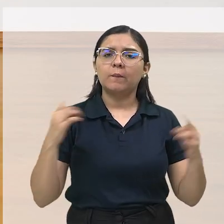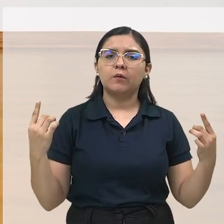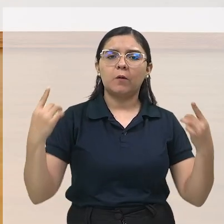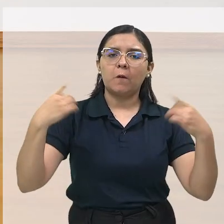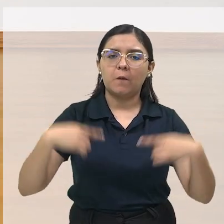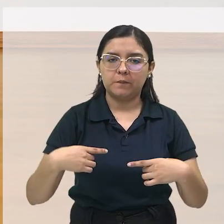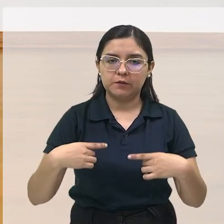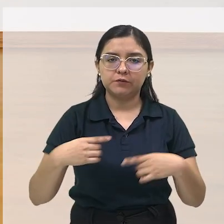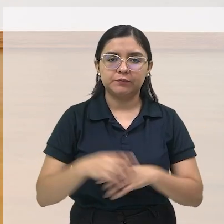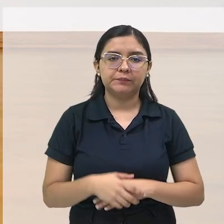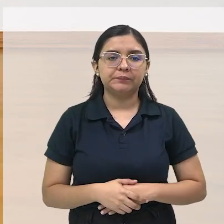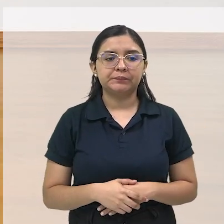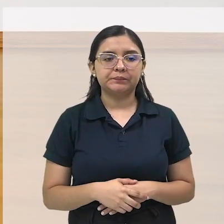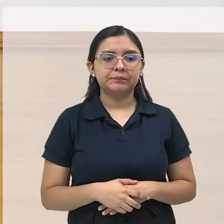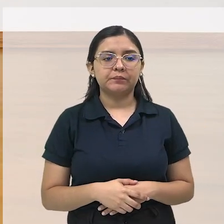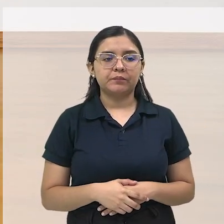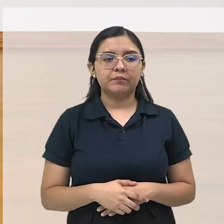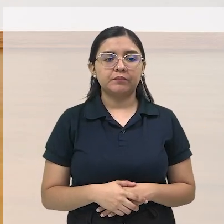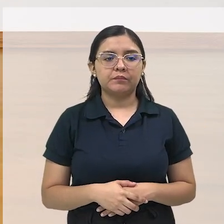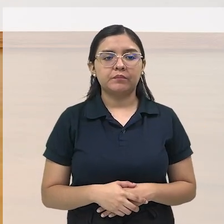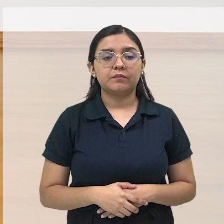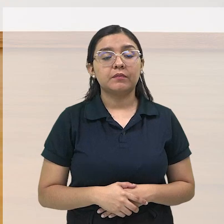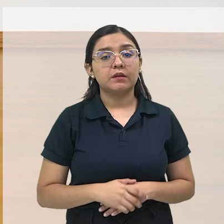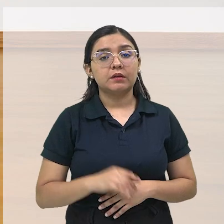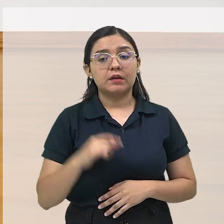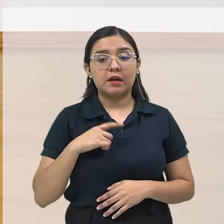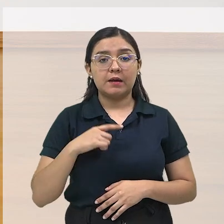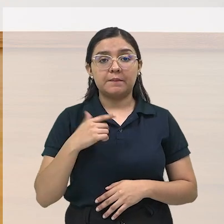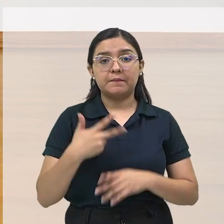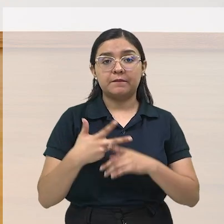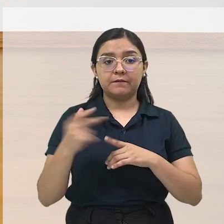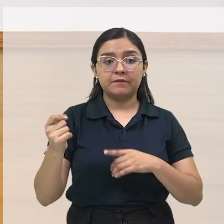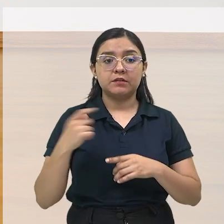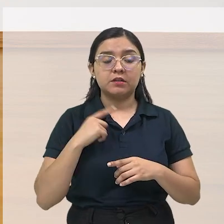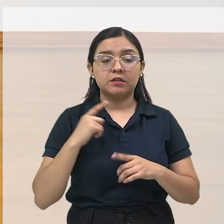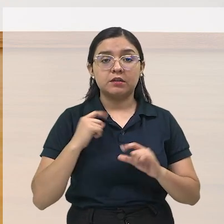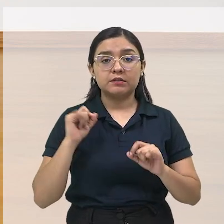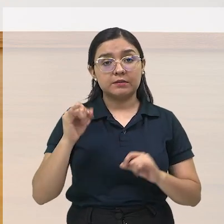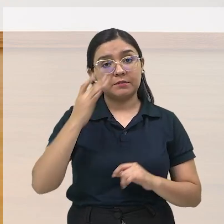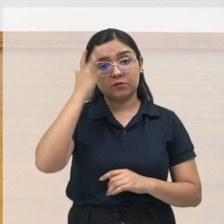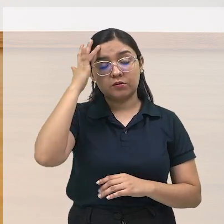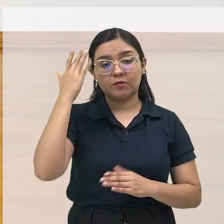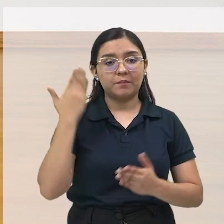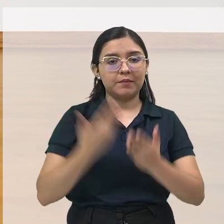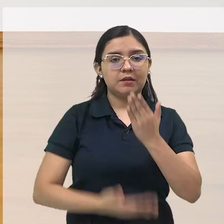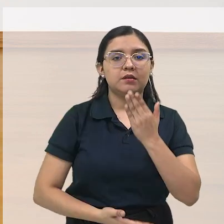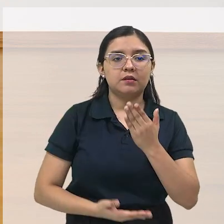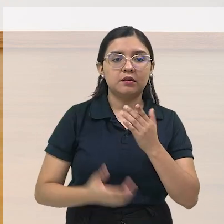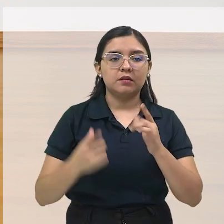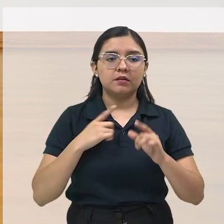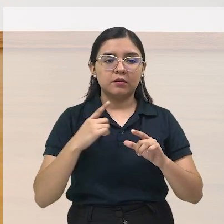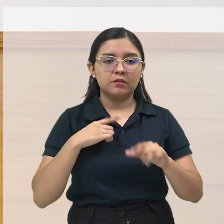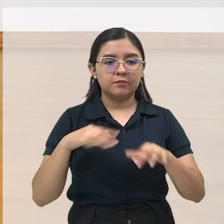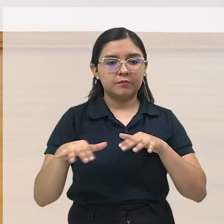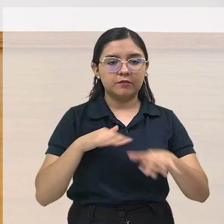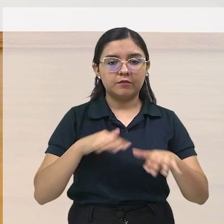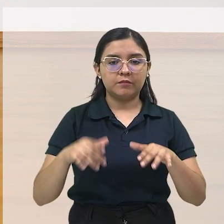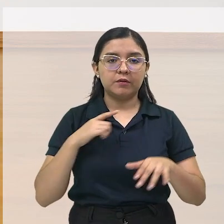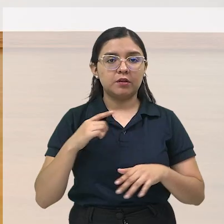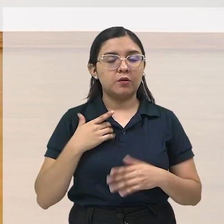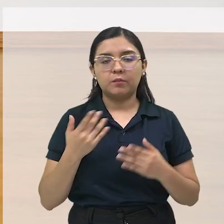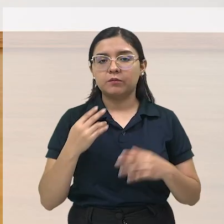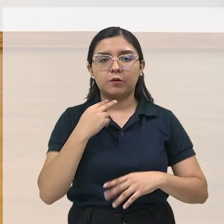competindo, né, um com o outro. Vence quem não perder o ritmo e não encostar no